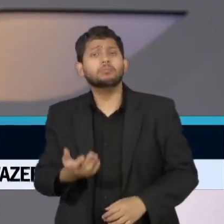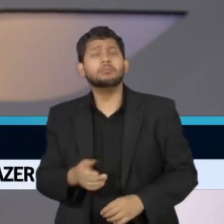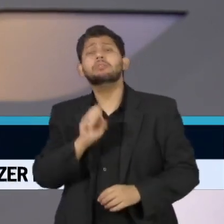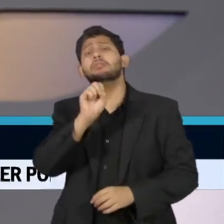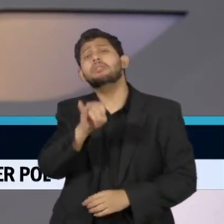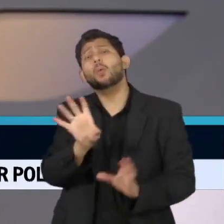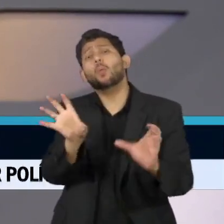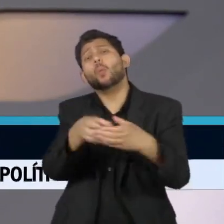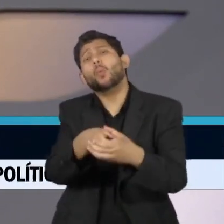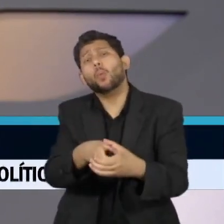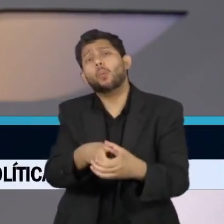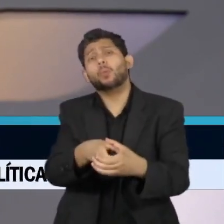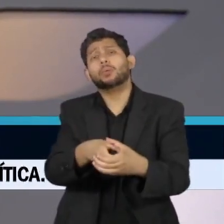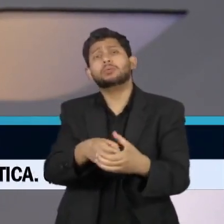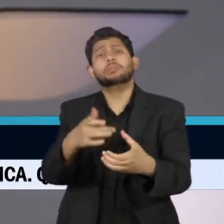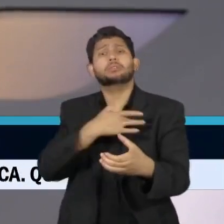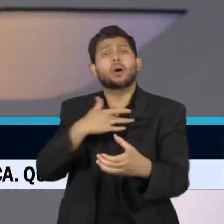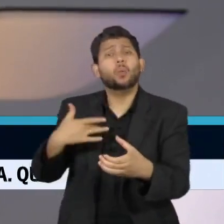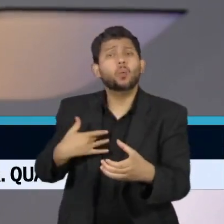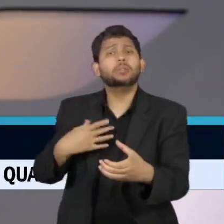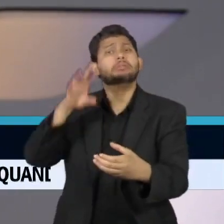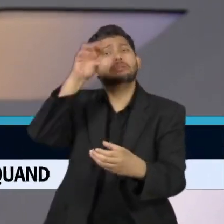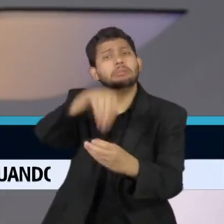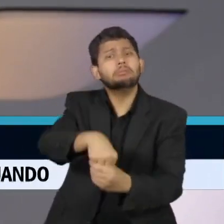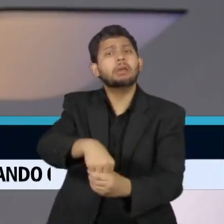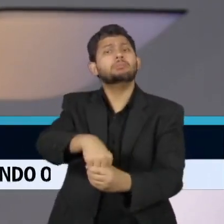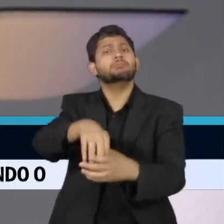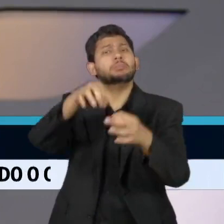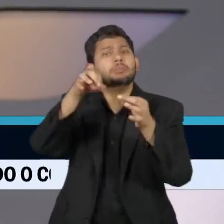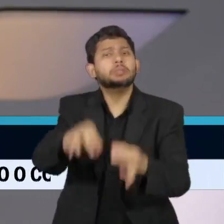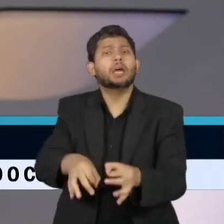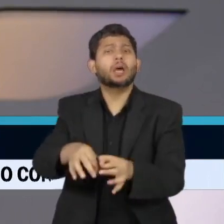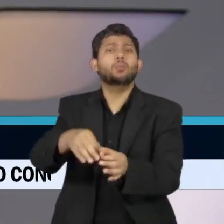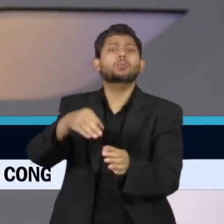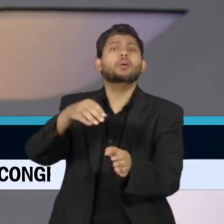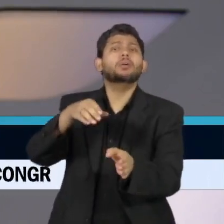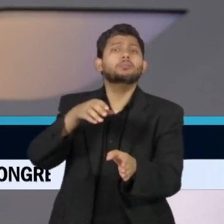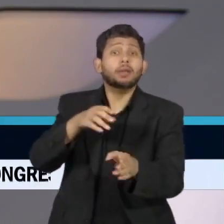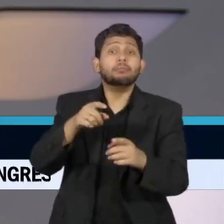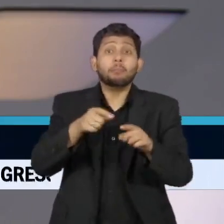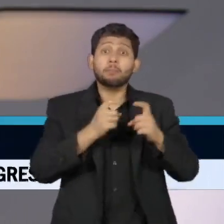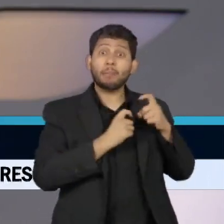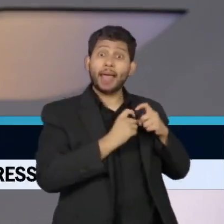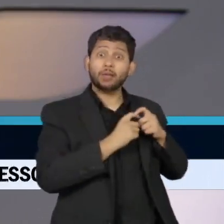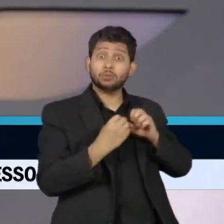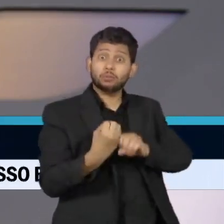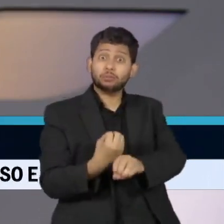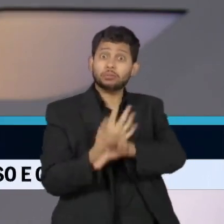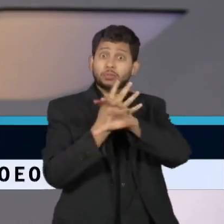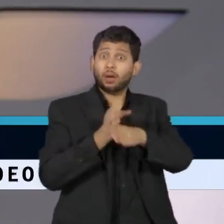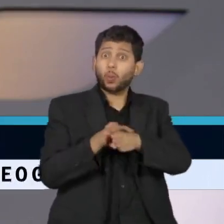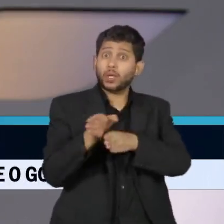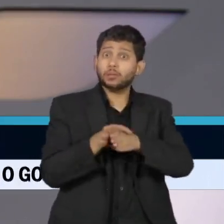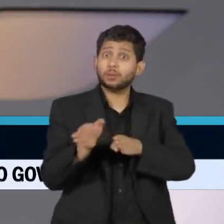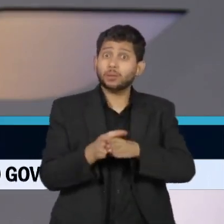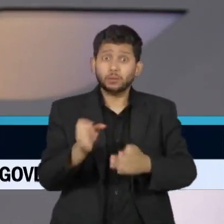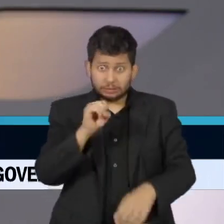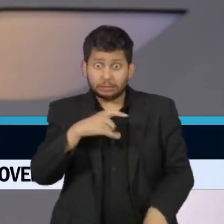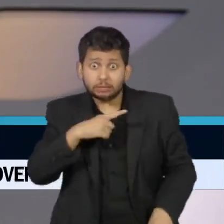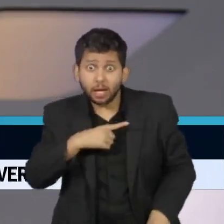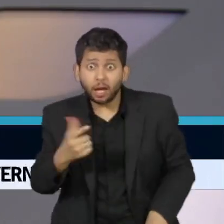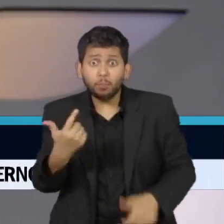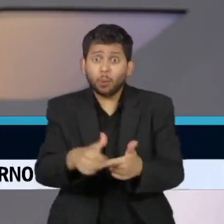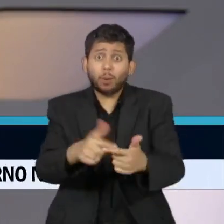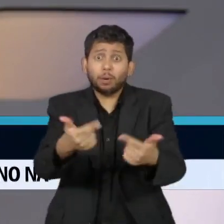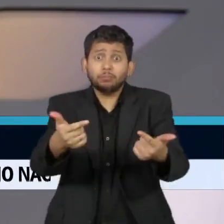uma equipe de saúde bem colocada, sob orientação, quando necessário, do médico, você não estaria tendo essa catástrofe